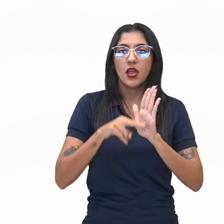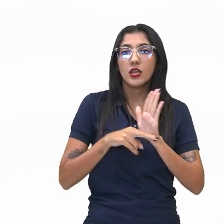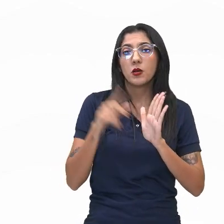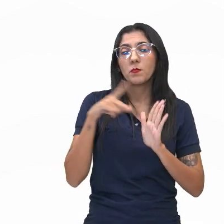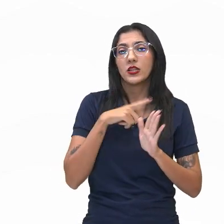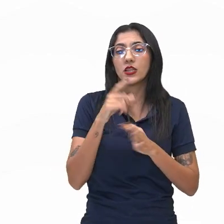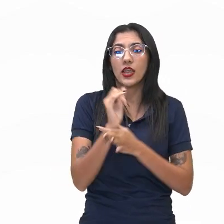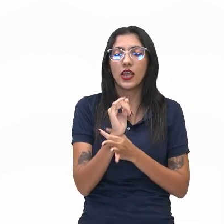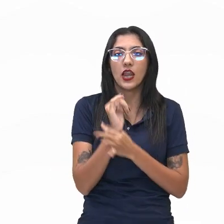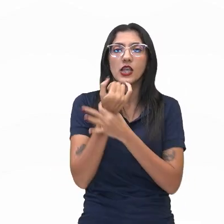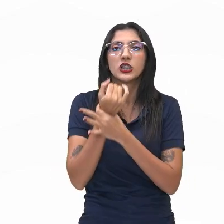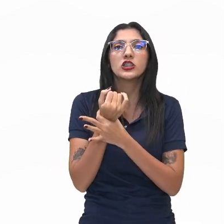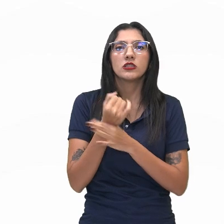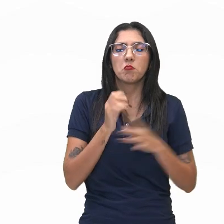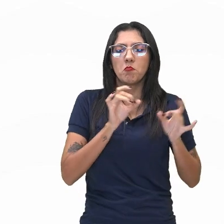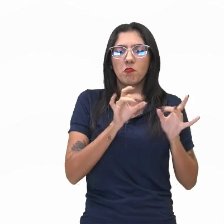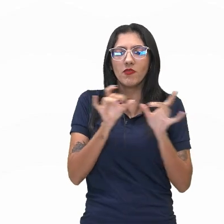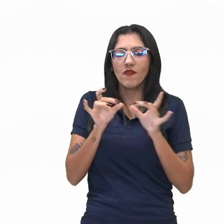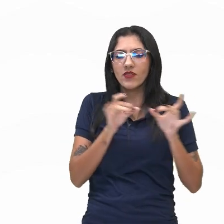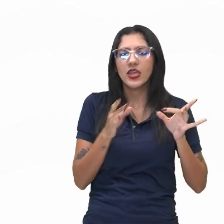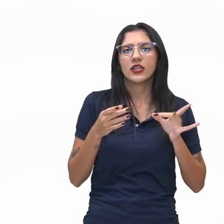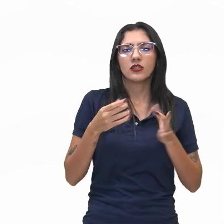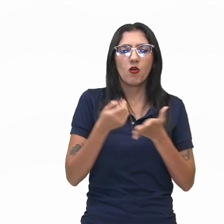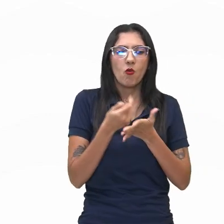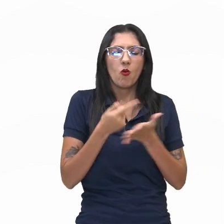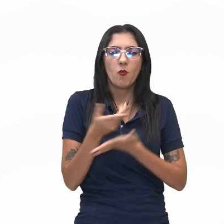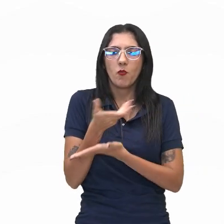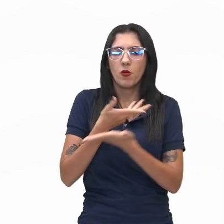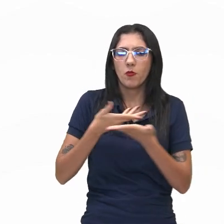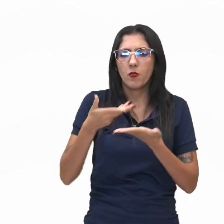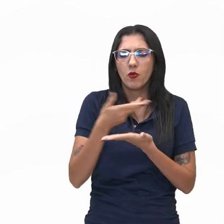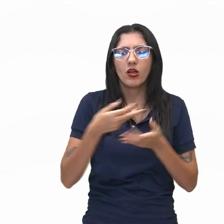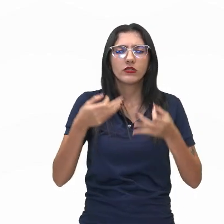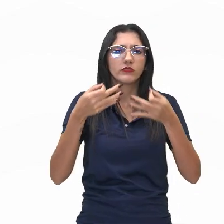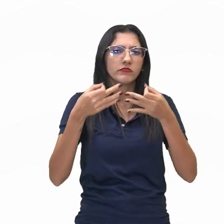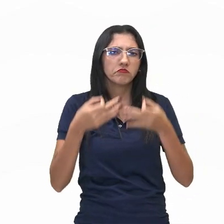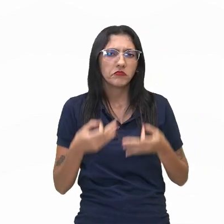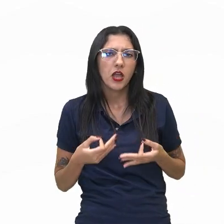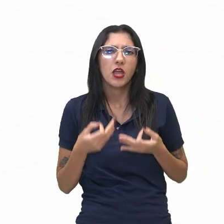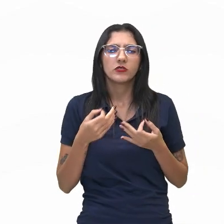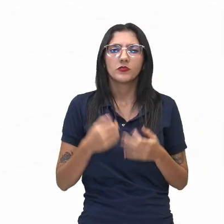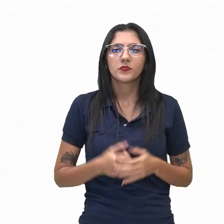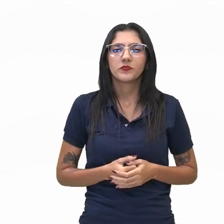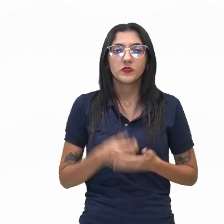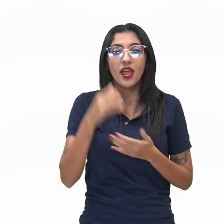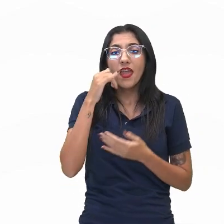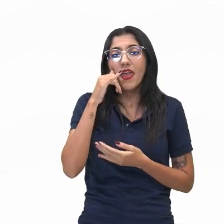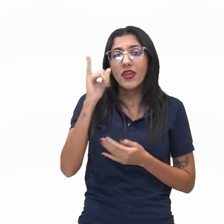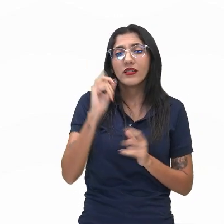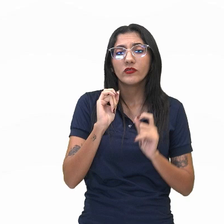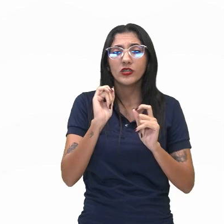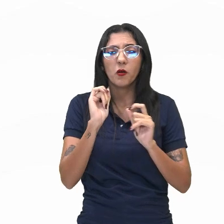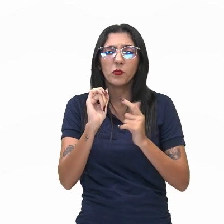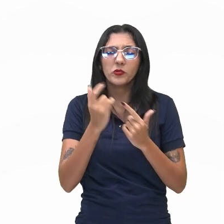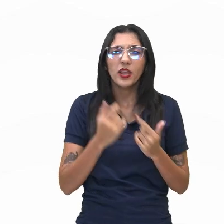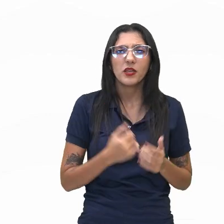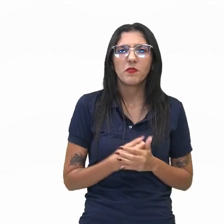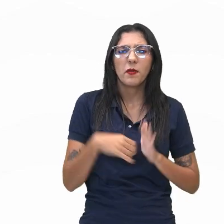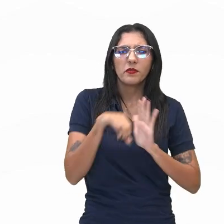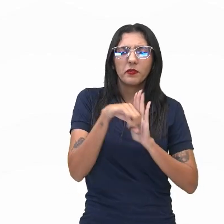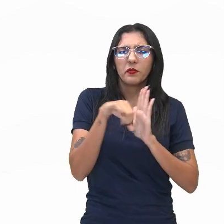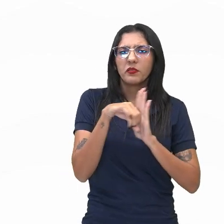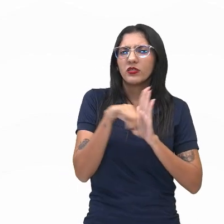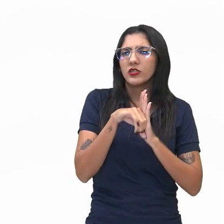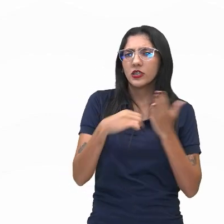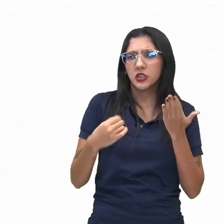que o comércio, né, ele ocorra ali de maneira justa, né, prevenindo práticas desleais e